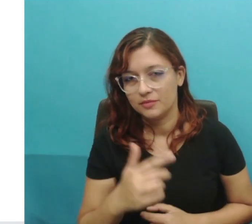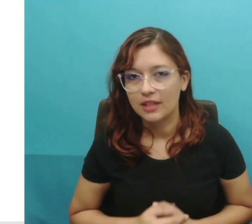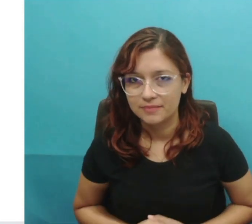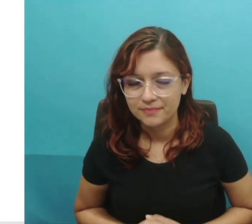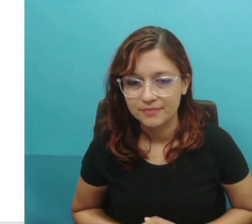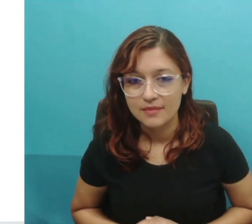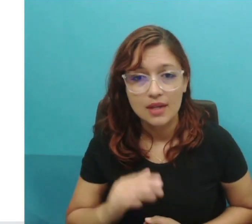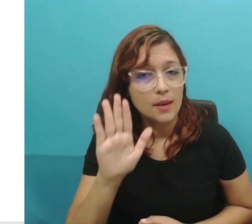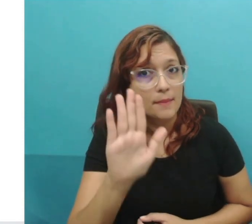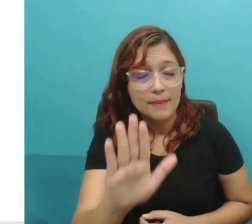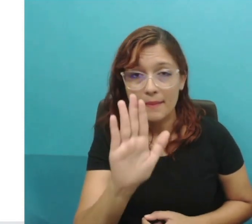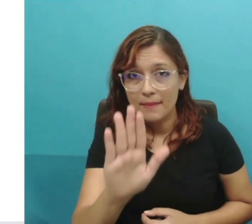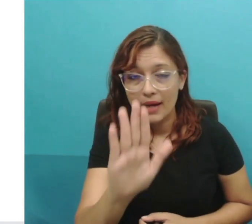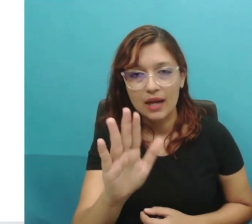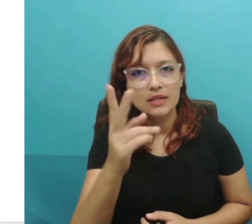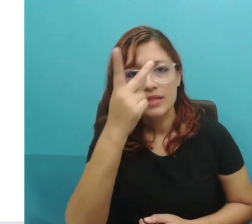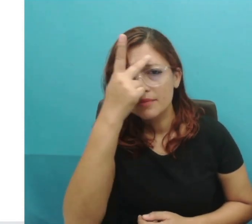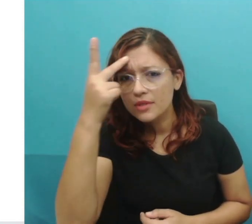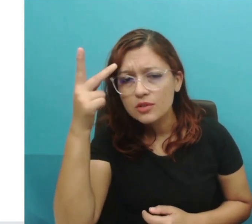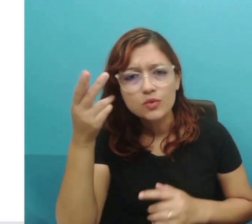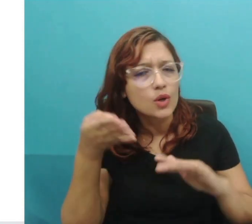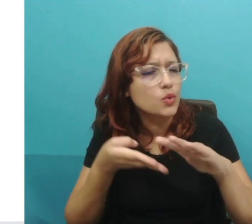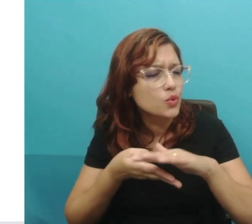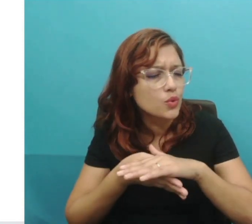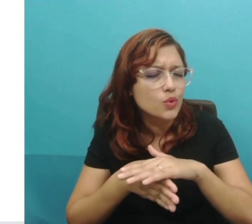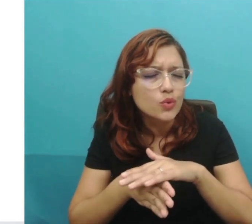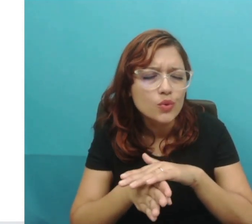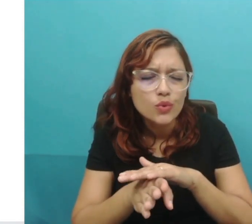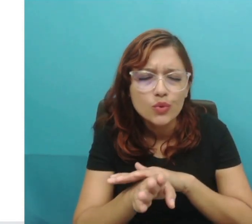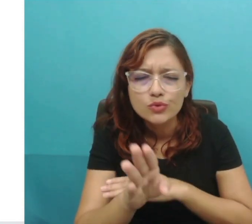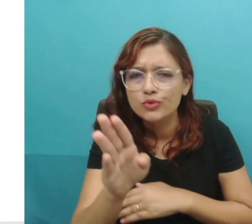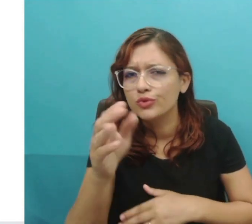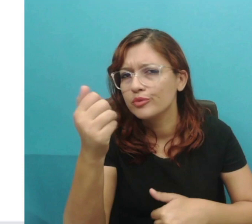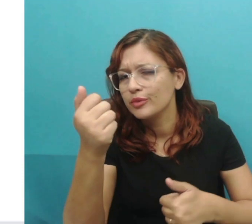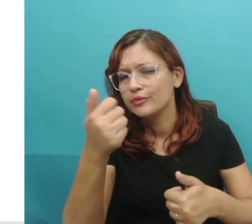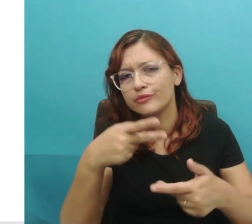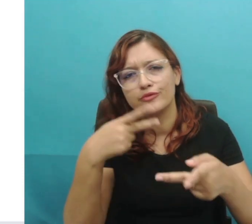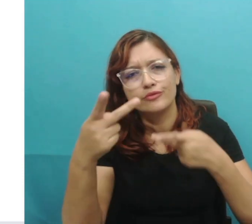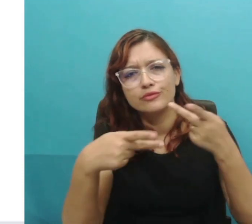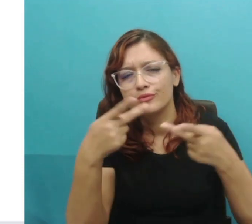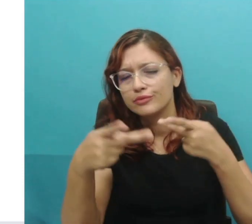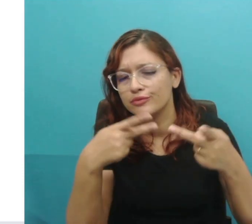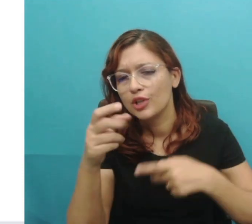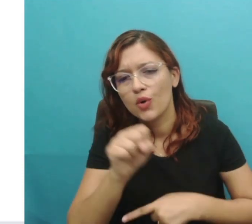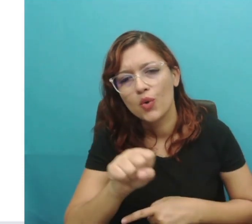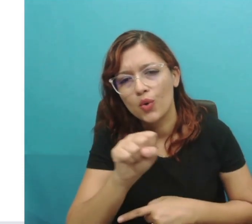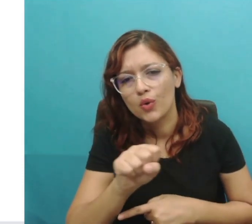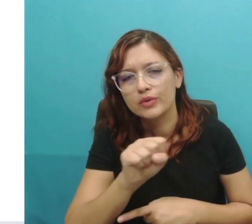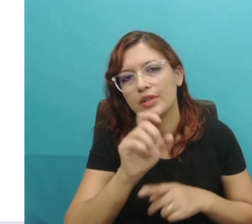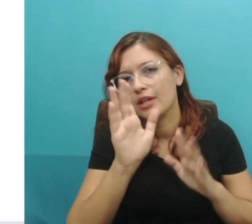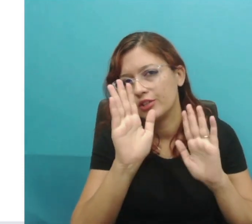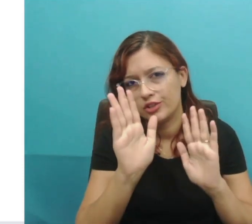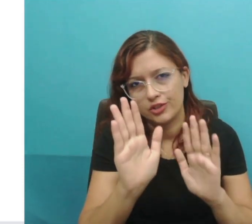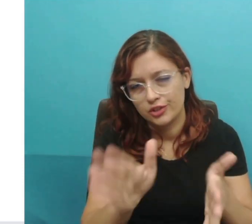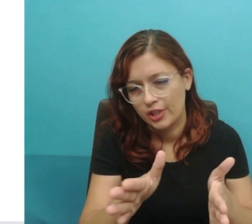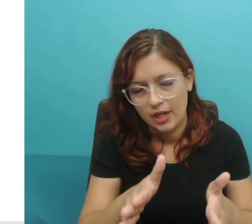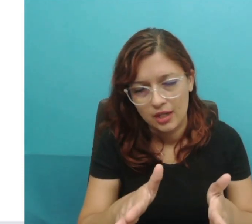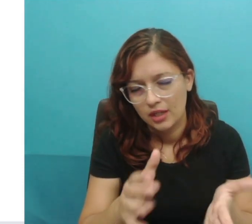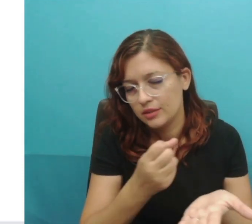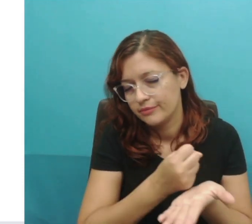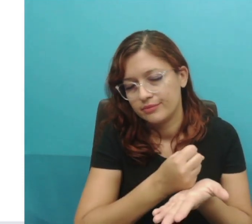de acordo com as regras gramaticais. Mas as pessoas costumam falar dessa